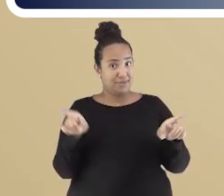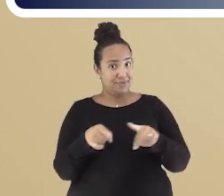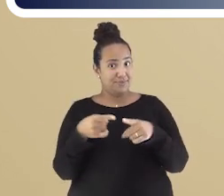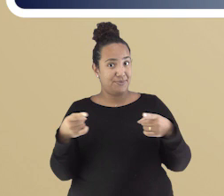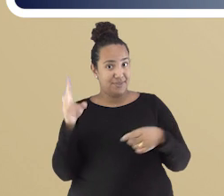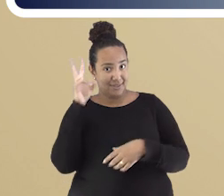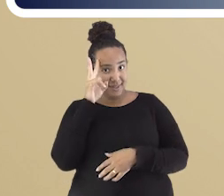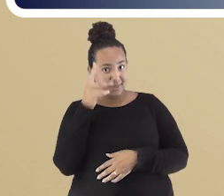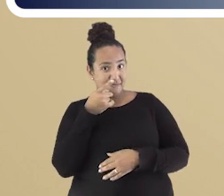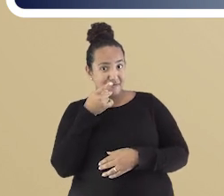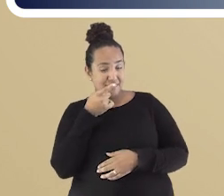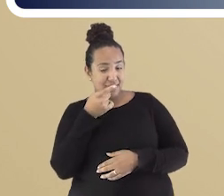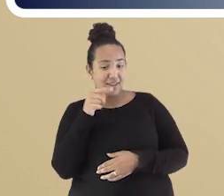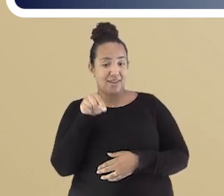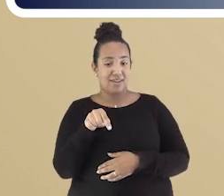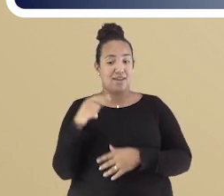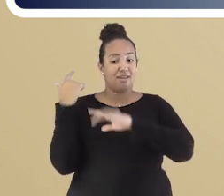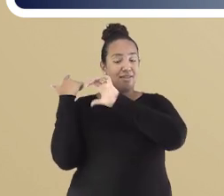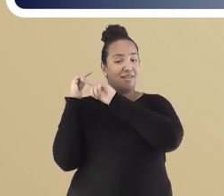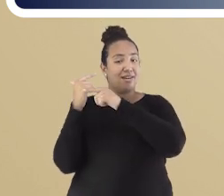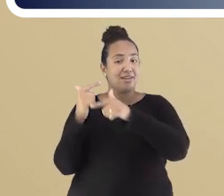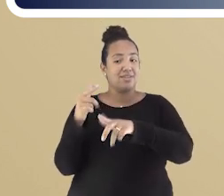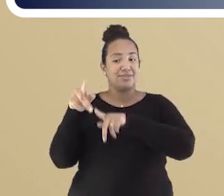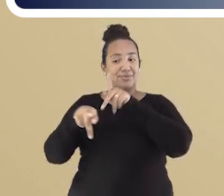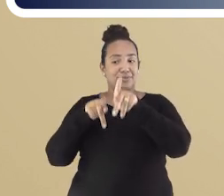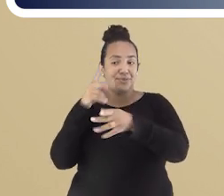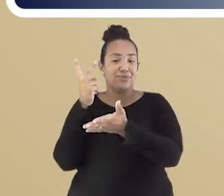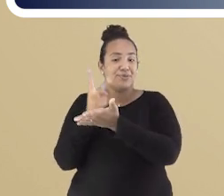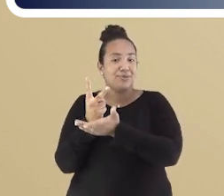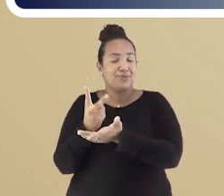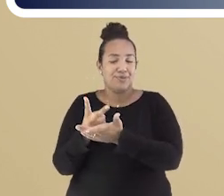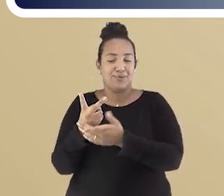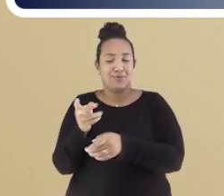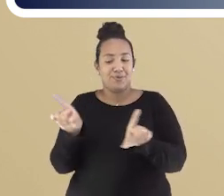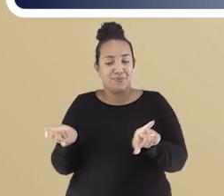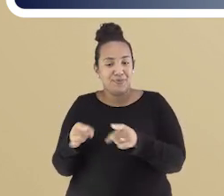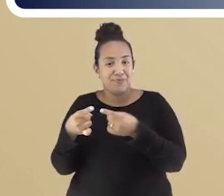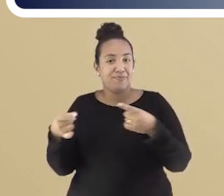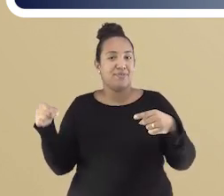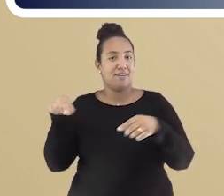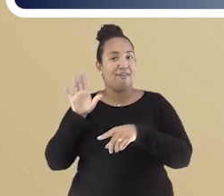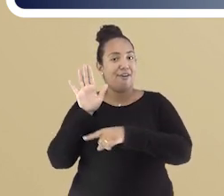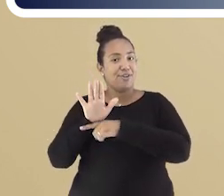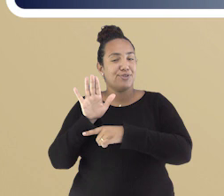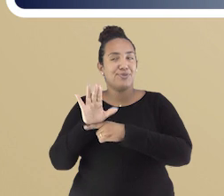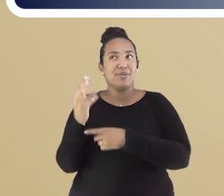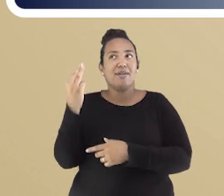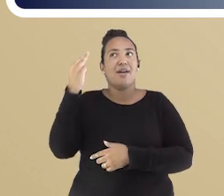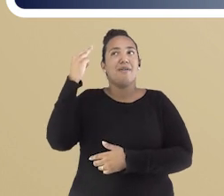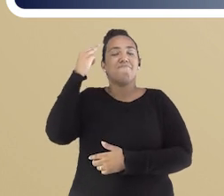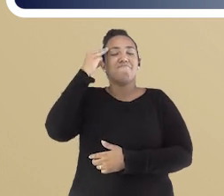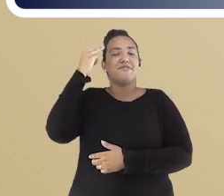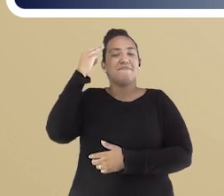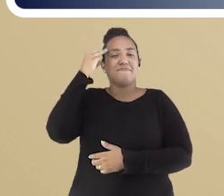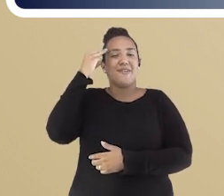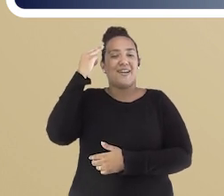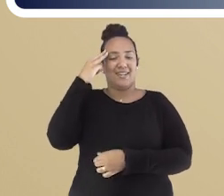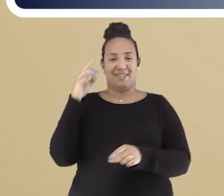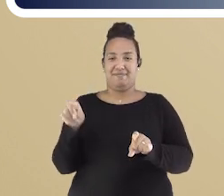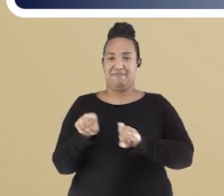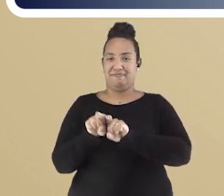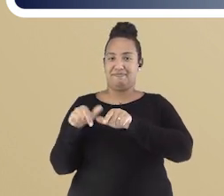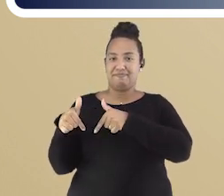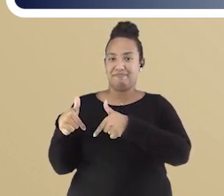importante papel da música que eu falei mais cedo, o de manter viva a tradição de um povo. A música ajuda na manutenção da